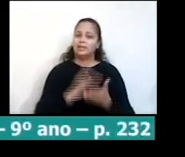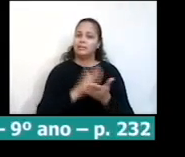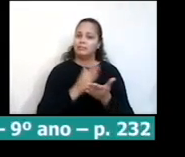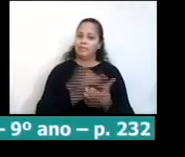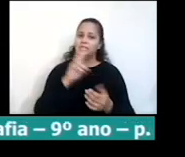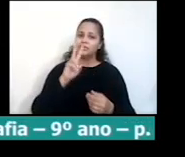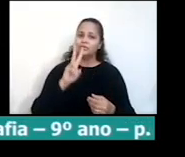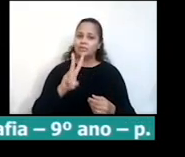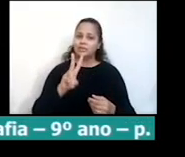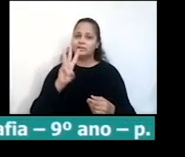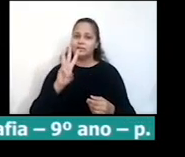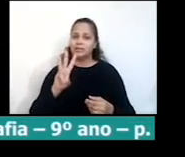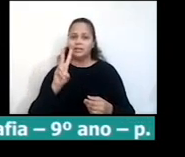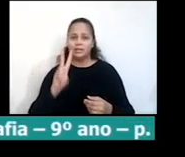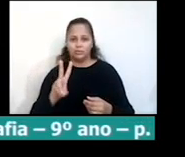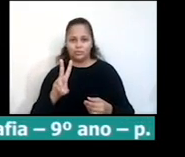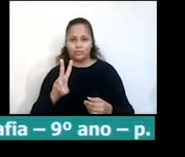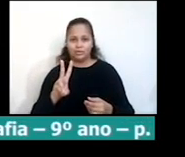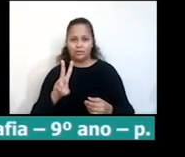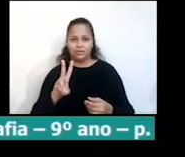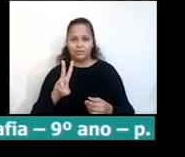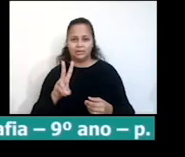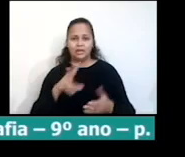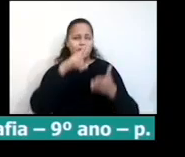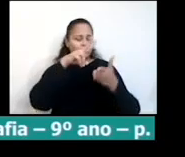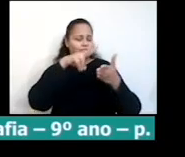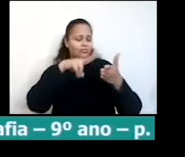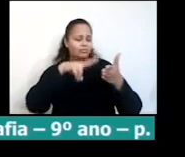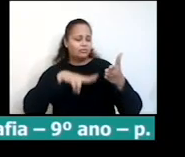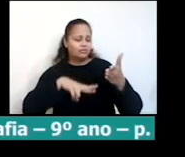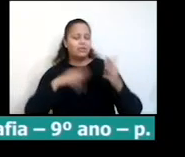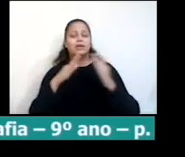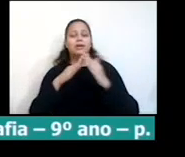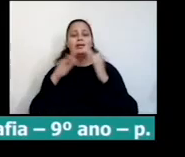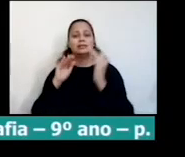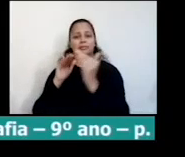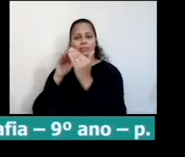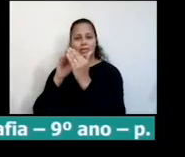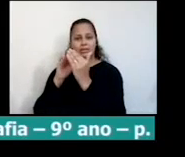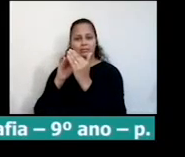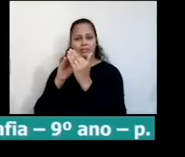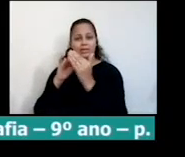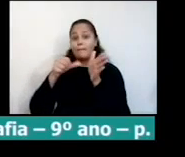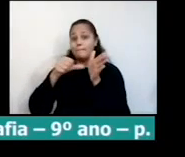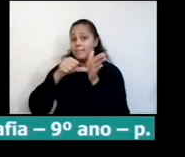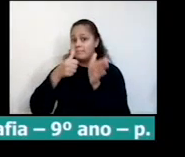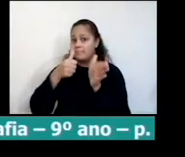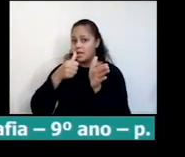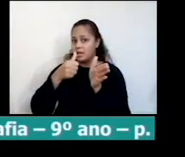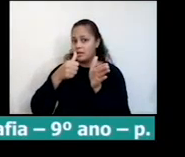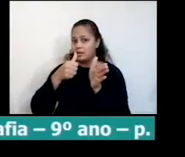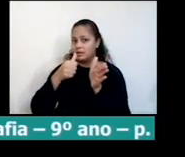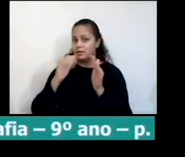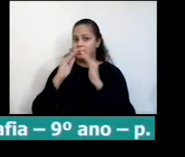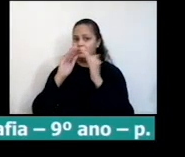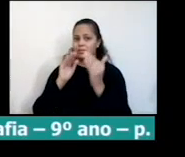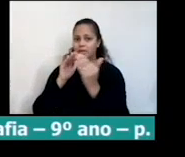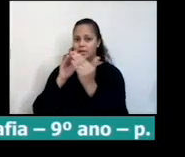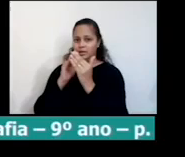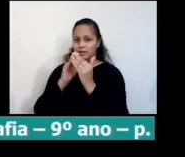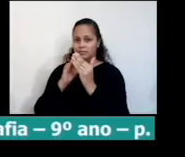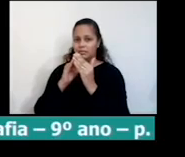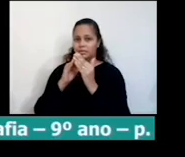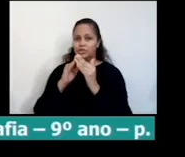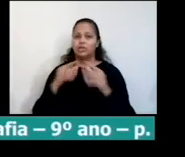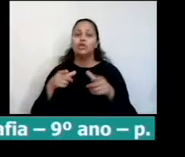aí na página 232. Vamos observar cada uma dessas pirâmides. Vamos olhar ali para a primeira pirâmide, a do Japão. No